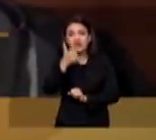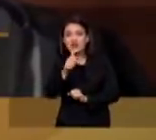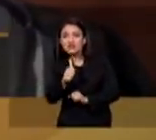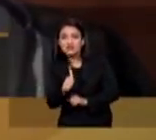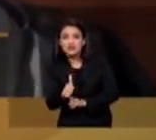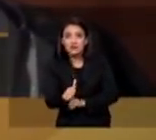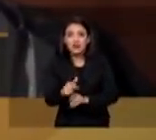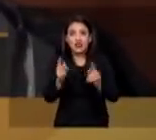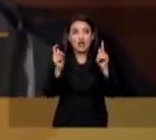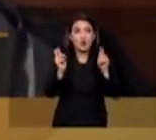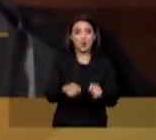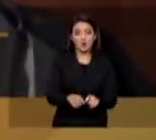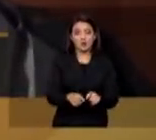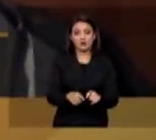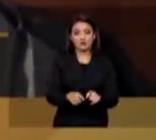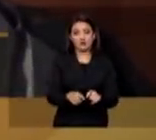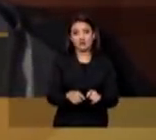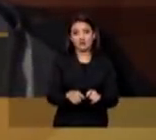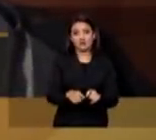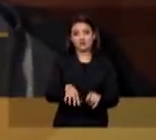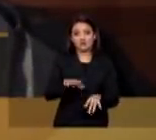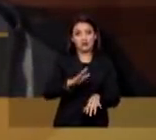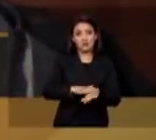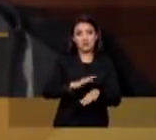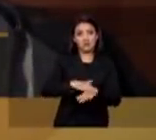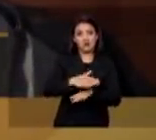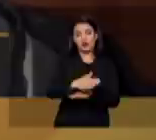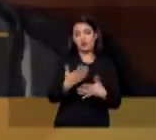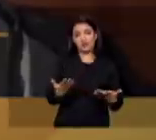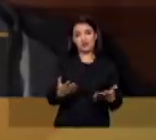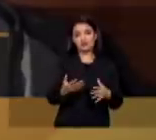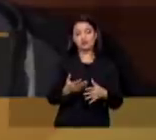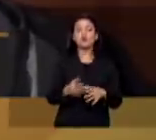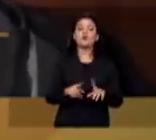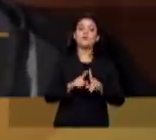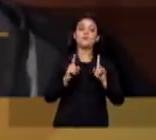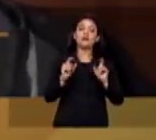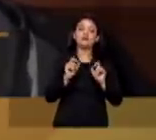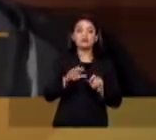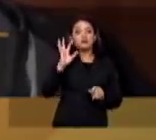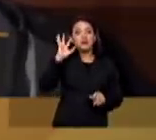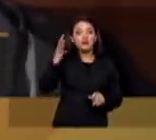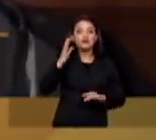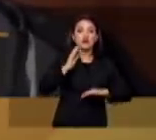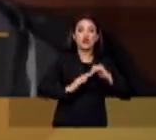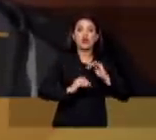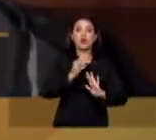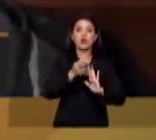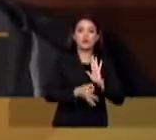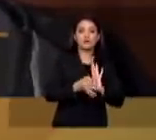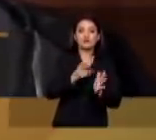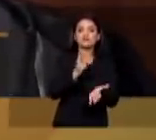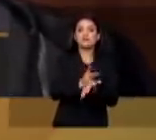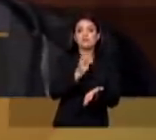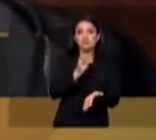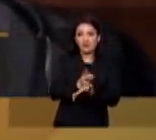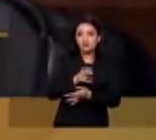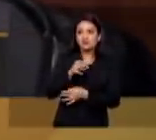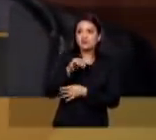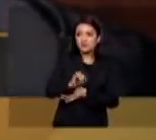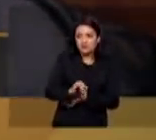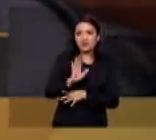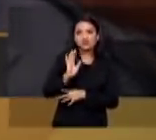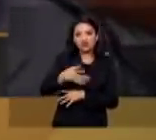competência, porquanto ao fazê-lo poderá estar definindo a competência mesmo diante de alegação de